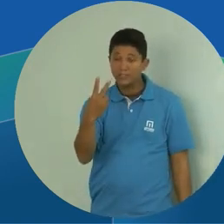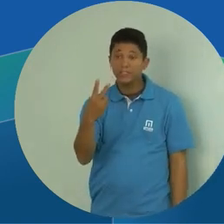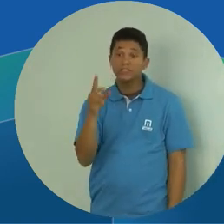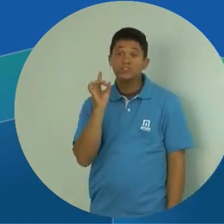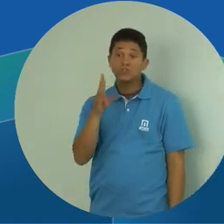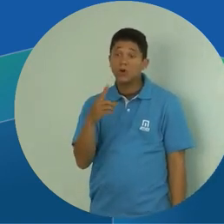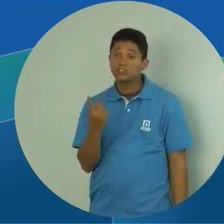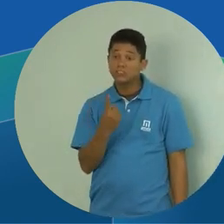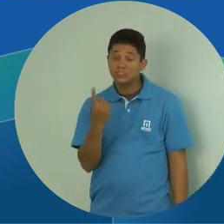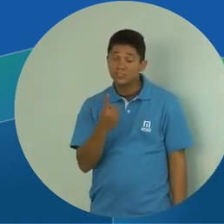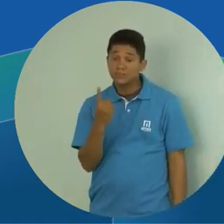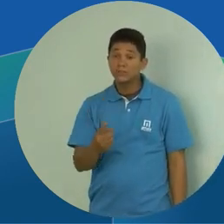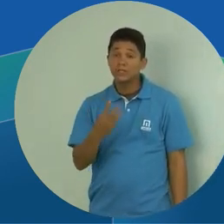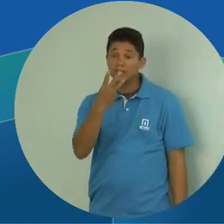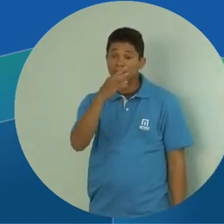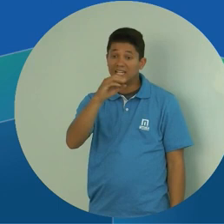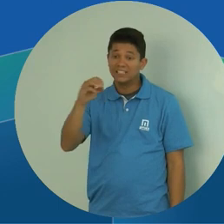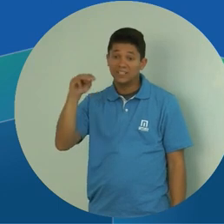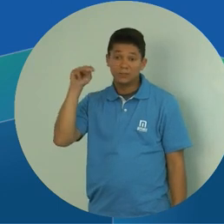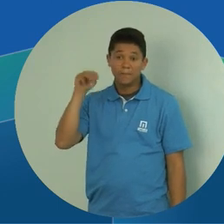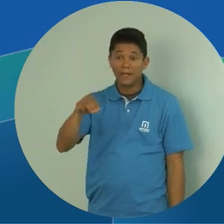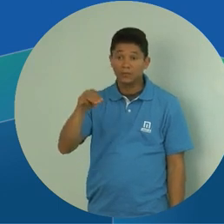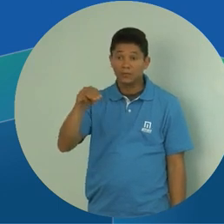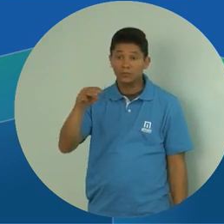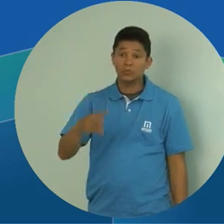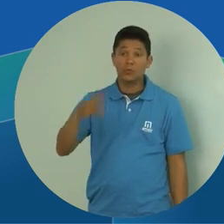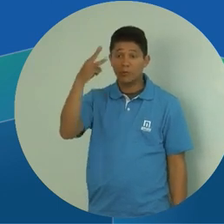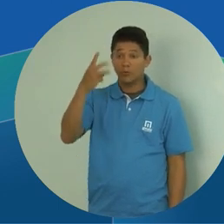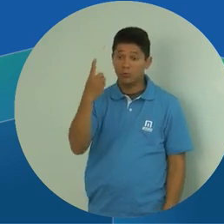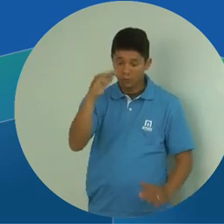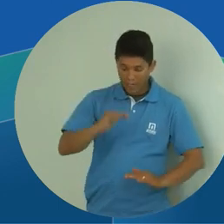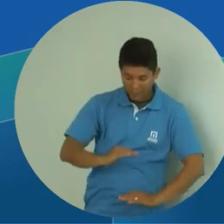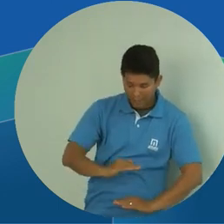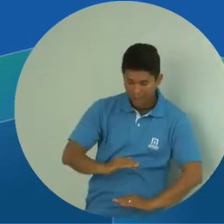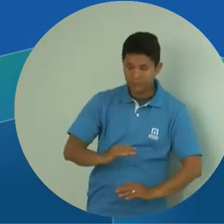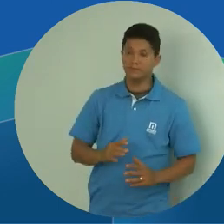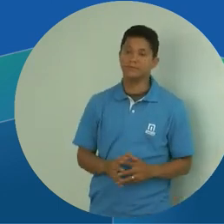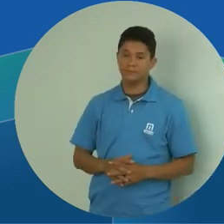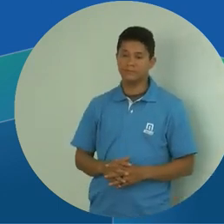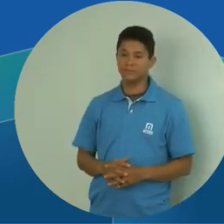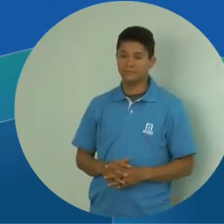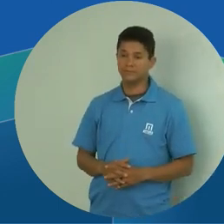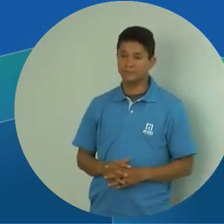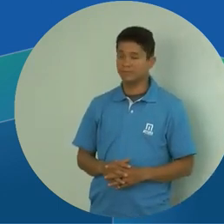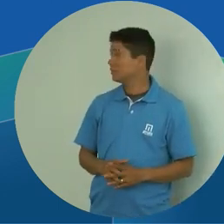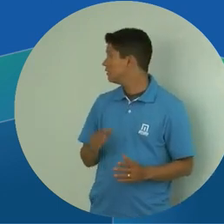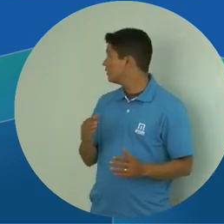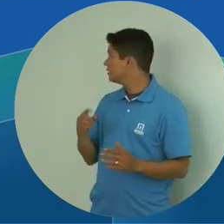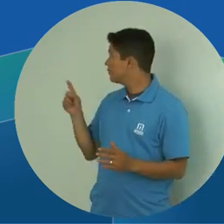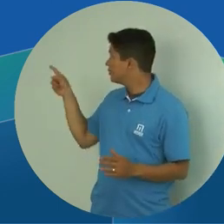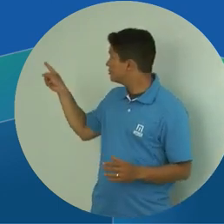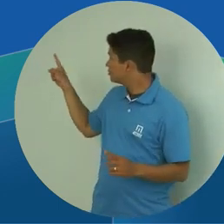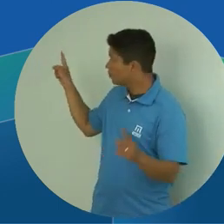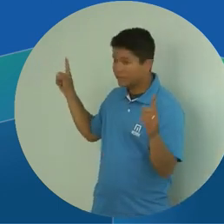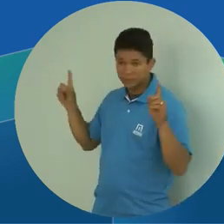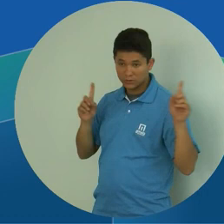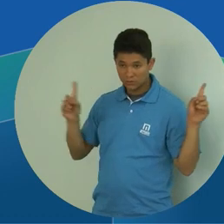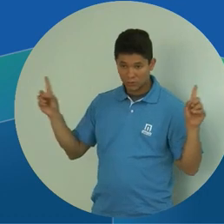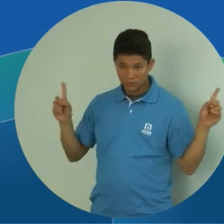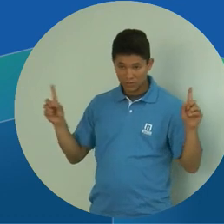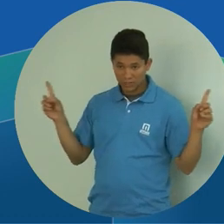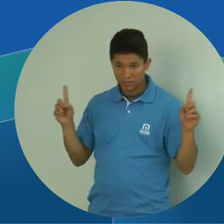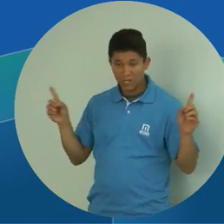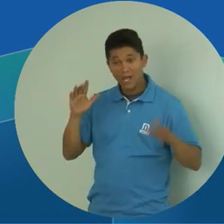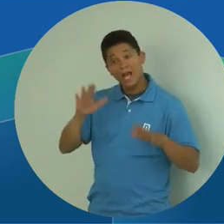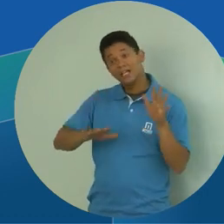1,30 m. Agora, outros blocos, esses mais do extremo e esses mais do extremo aqui, então,